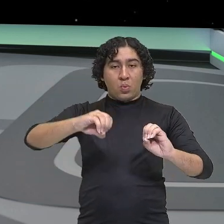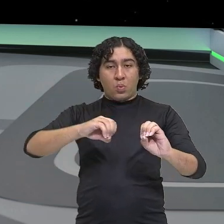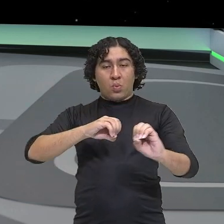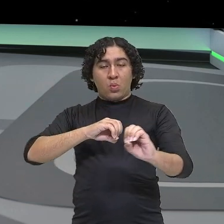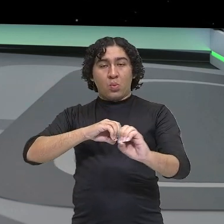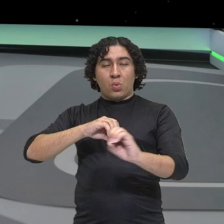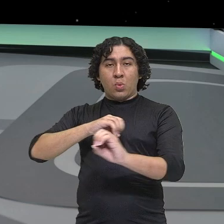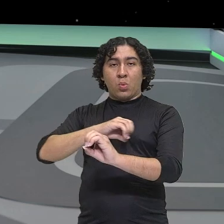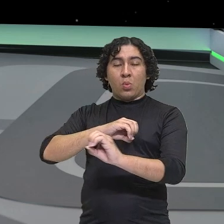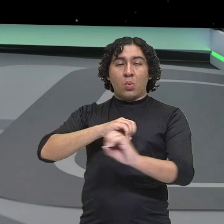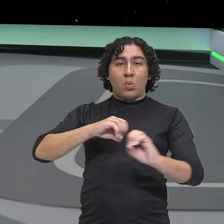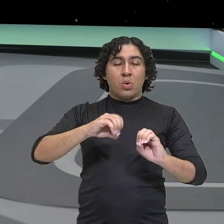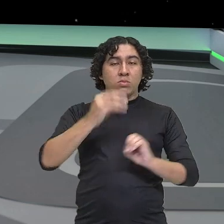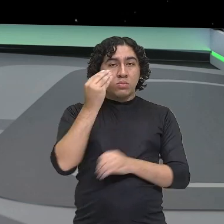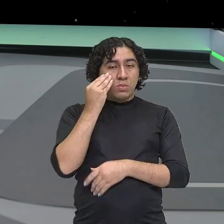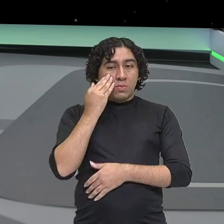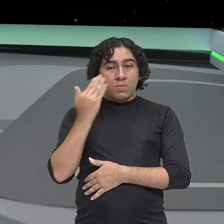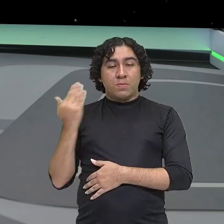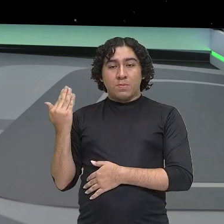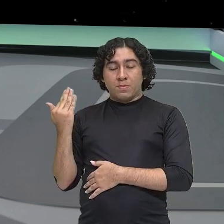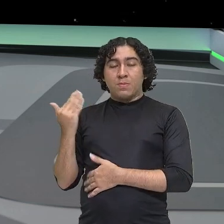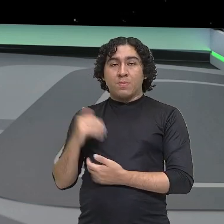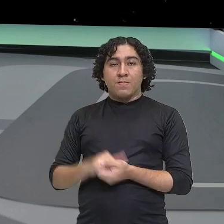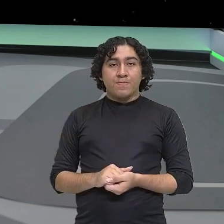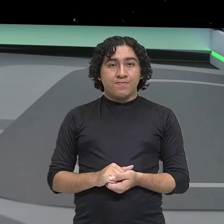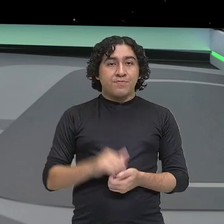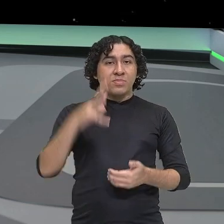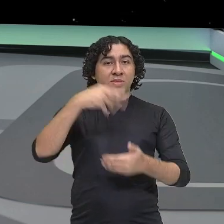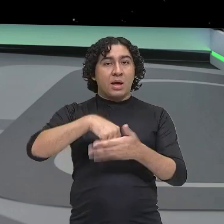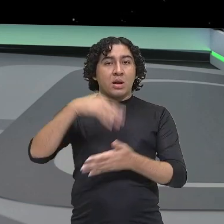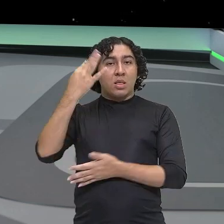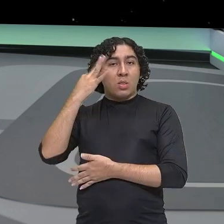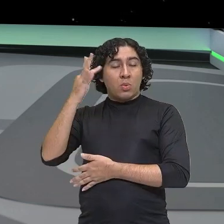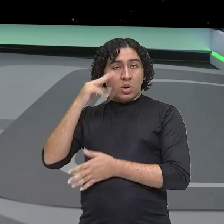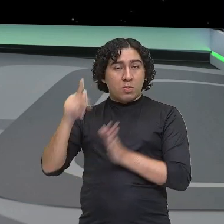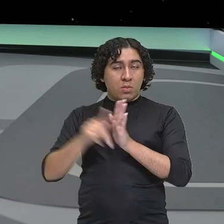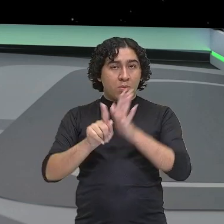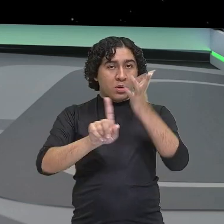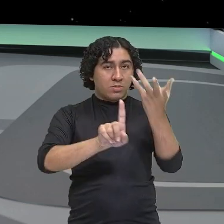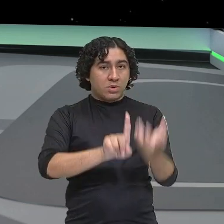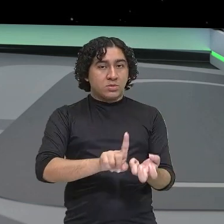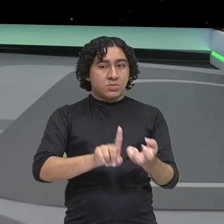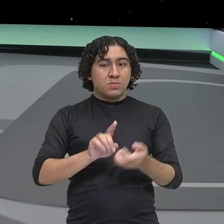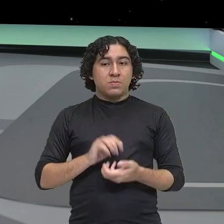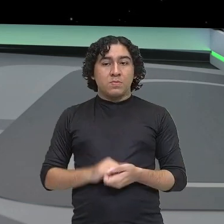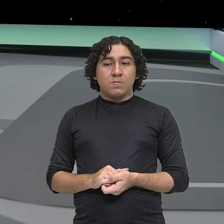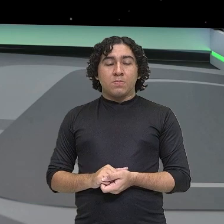a Lua descrita na lei da gravitação universal.